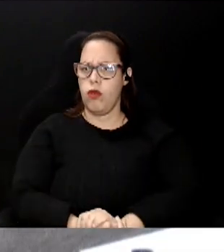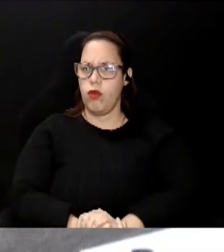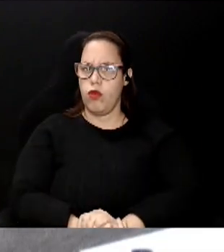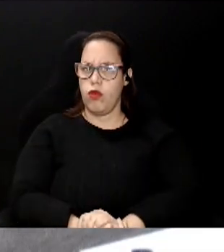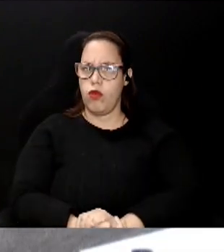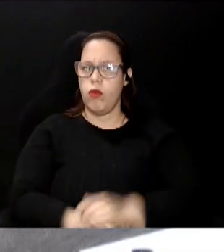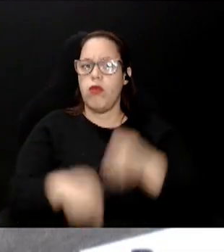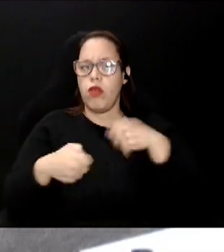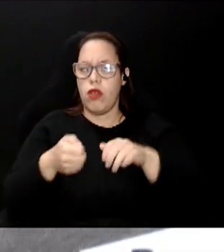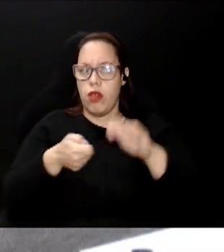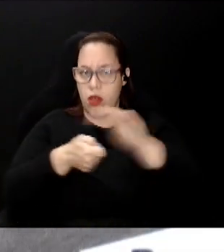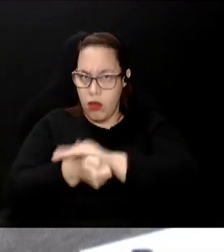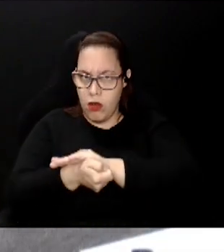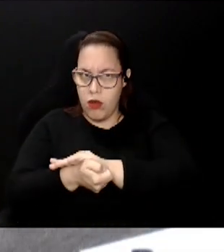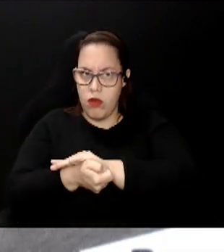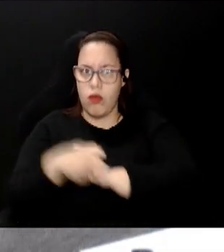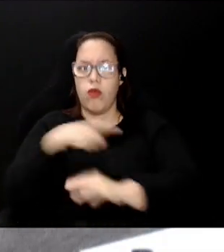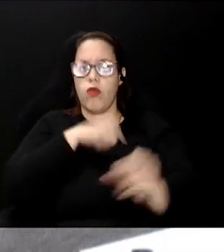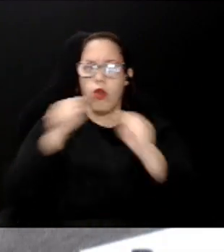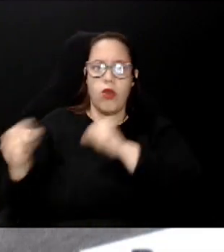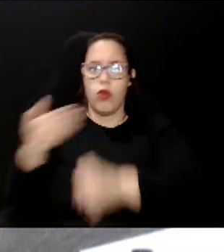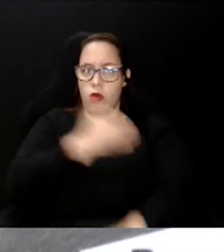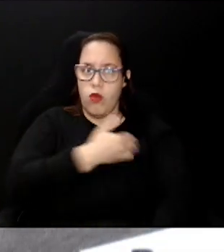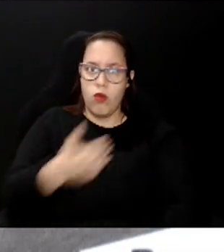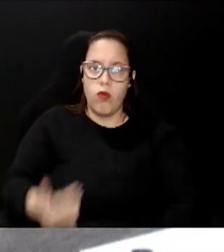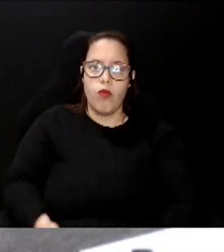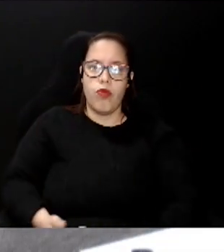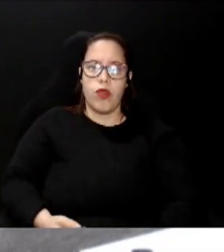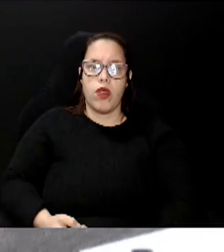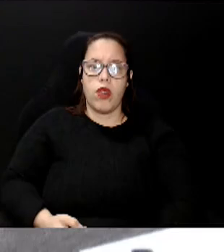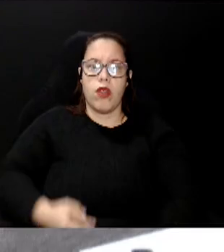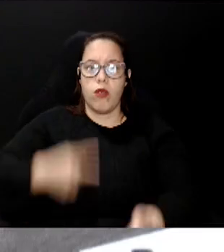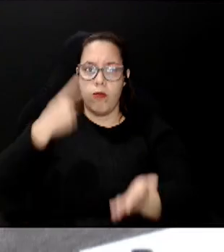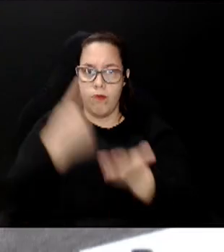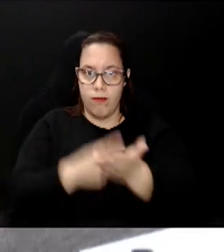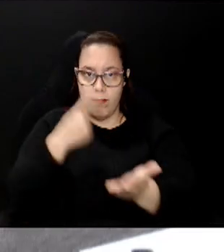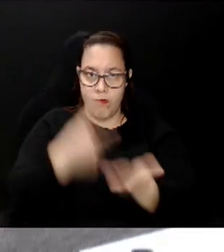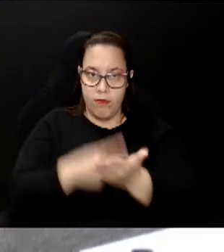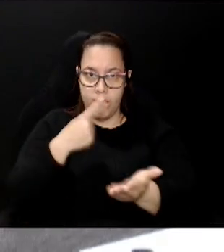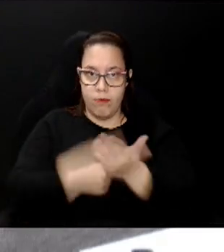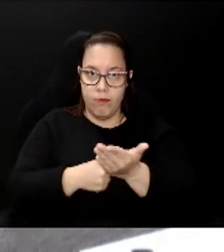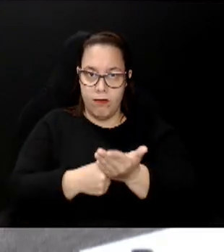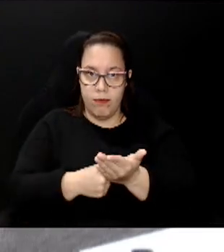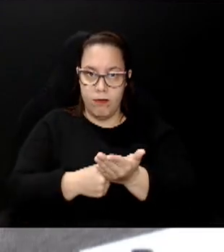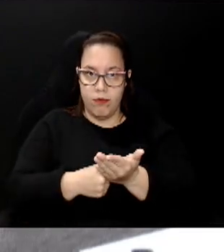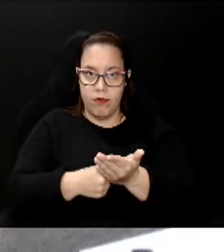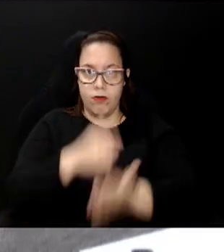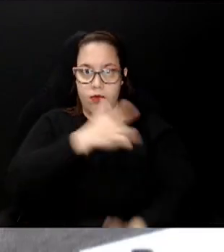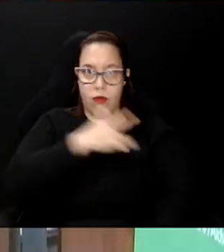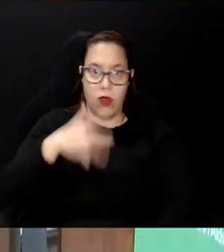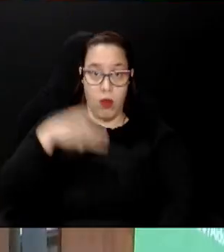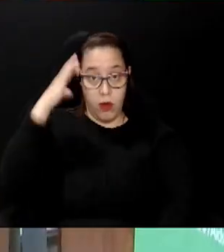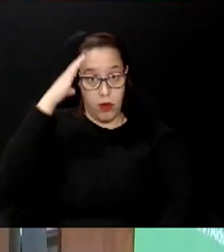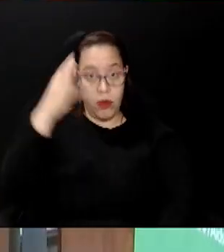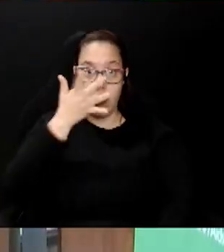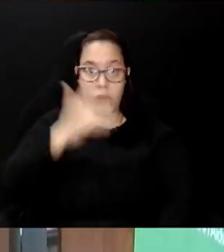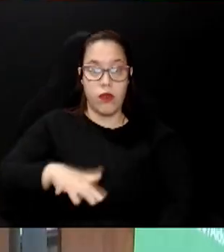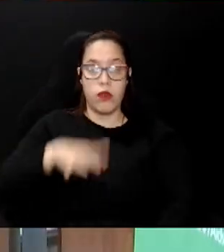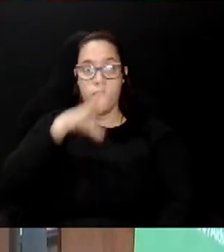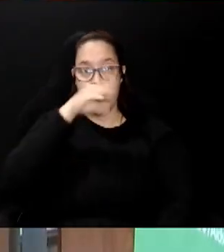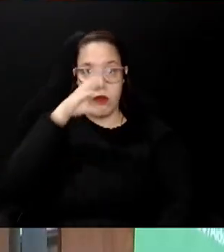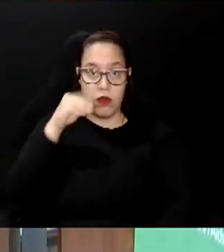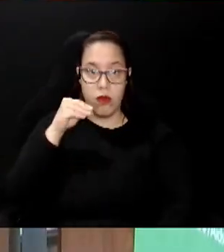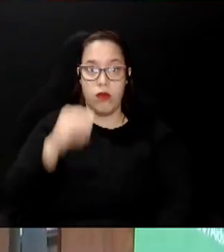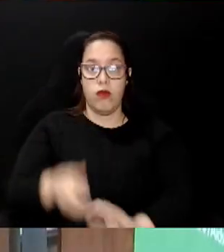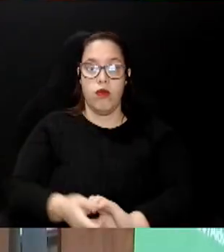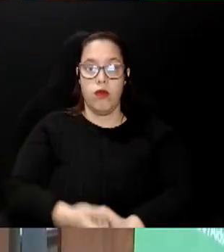tem que ter é um poder público compromissado com a saúde, principalmente das crianças e dos adolescentes. Entre os